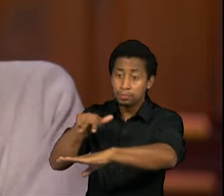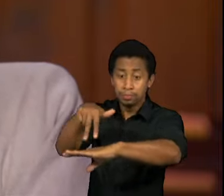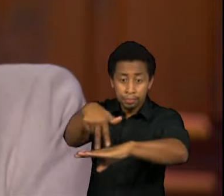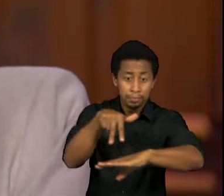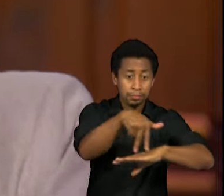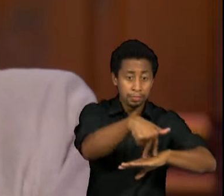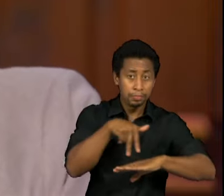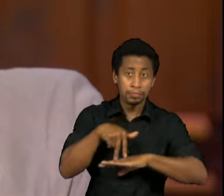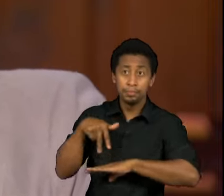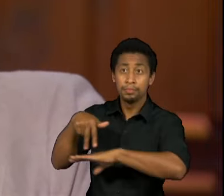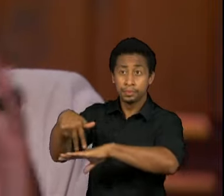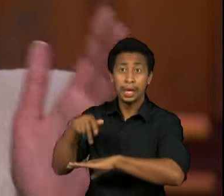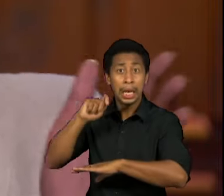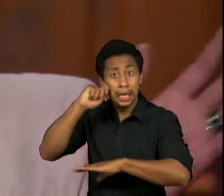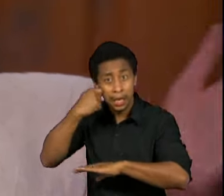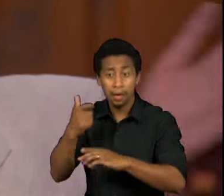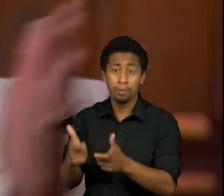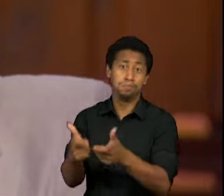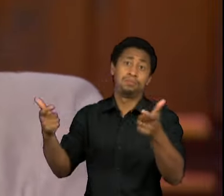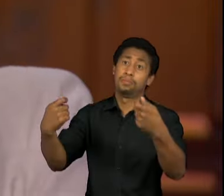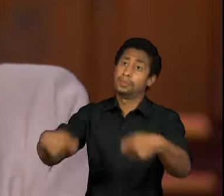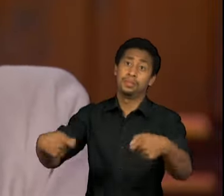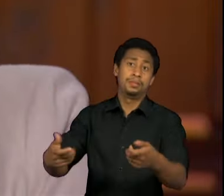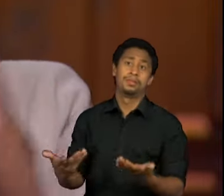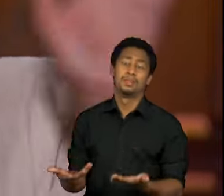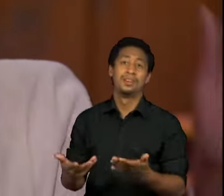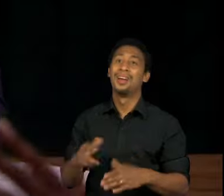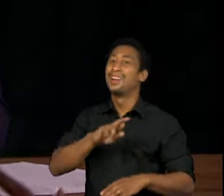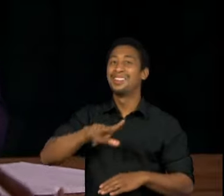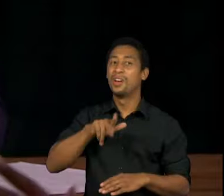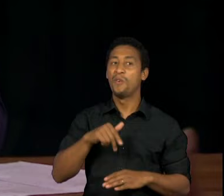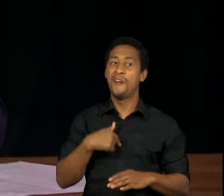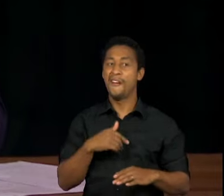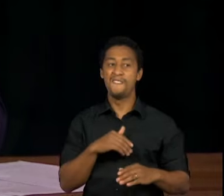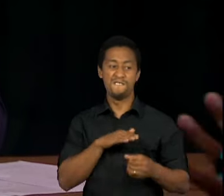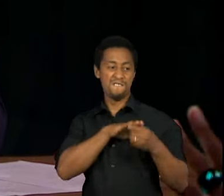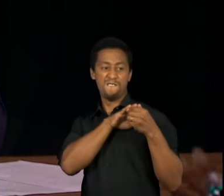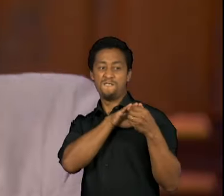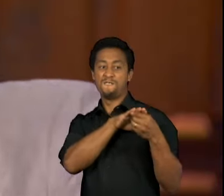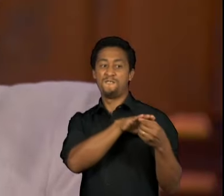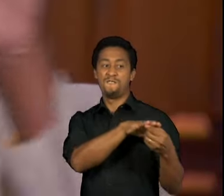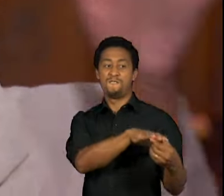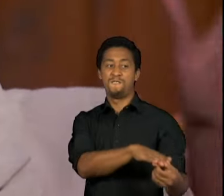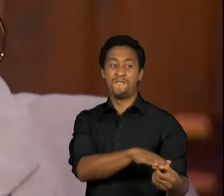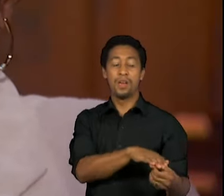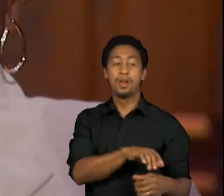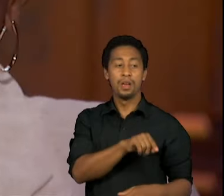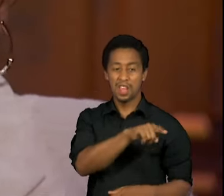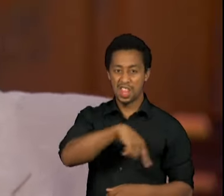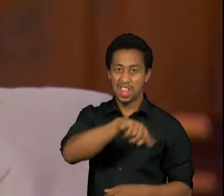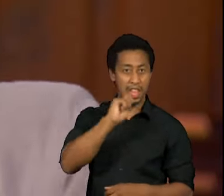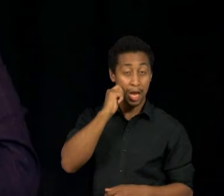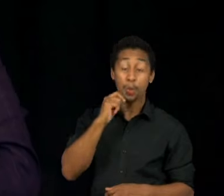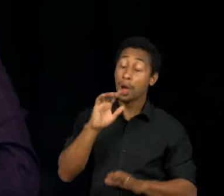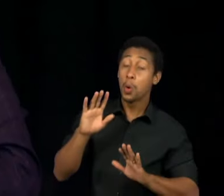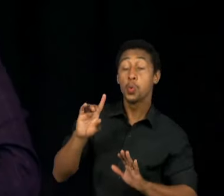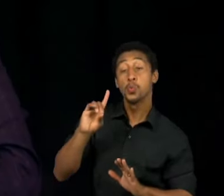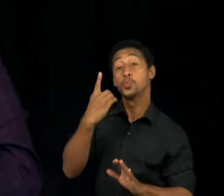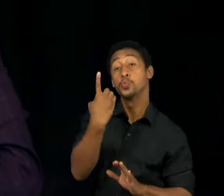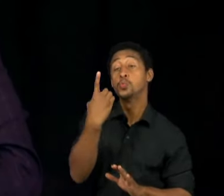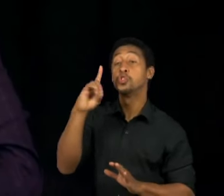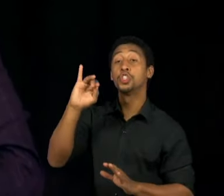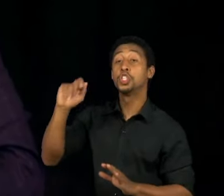os espaços não é uma questão só tirar você e acabou problema para fazer essa entrevista e para o nas outras línguas que eu não